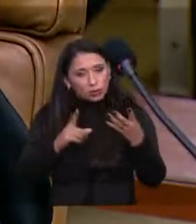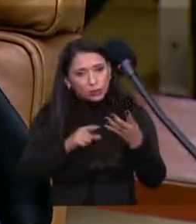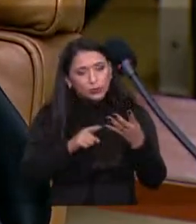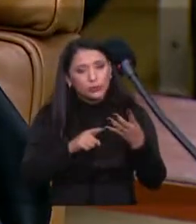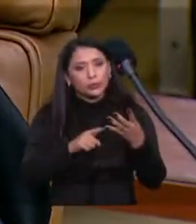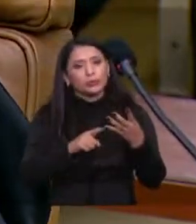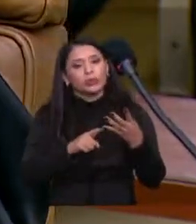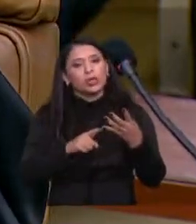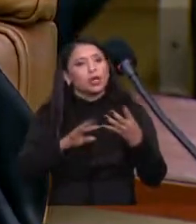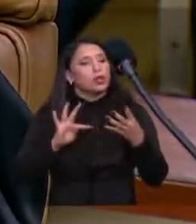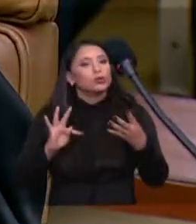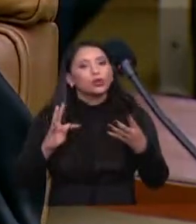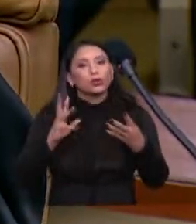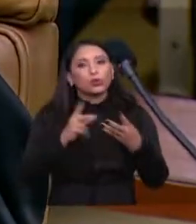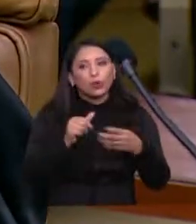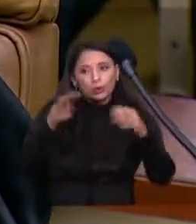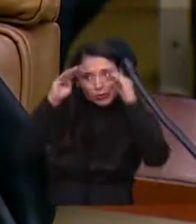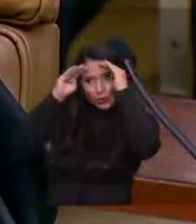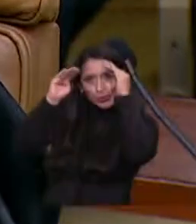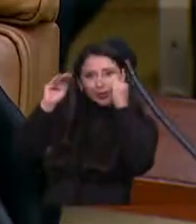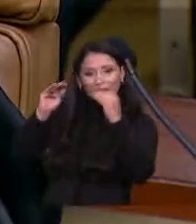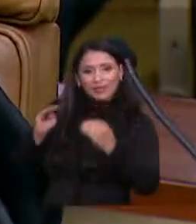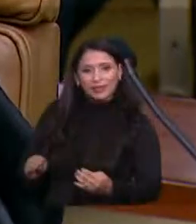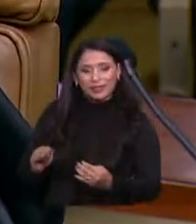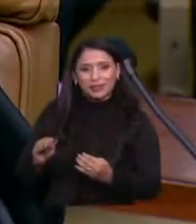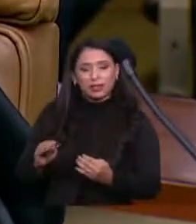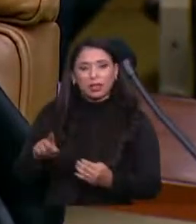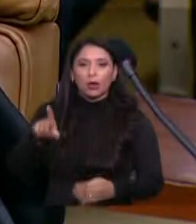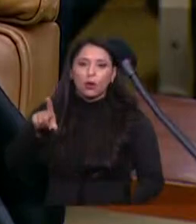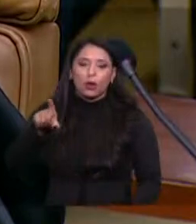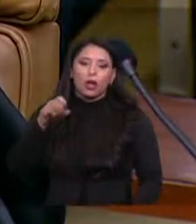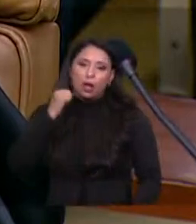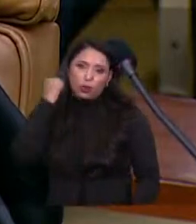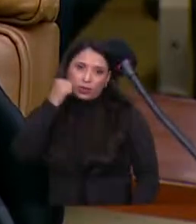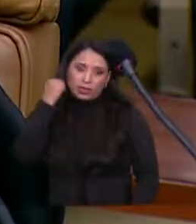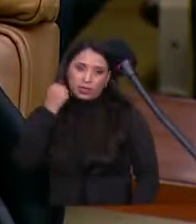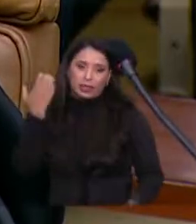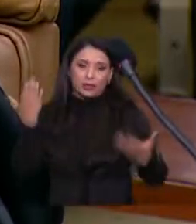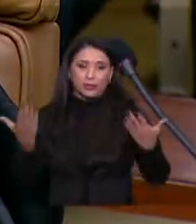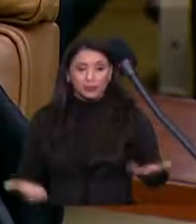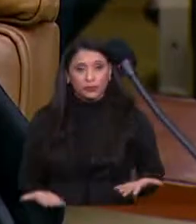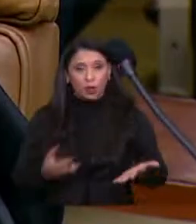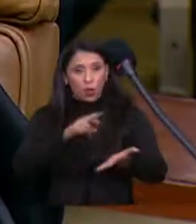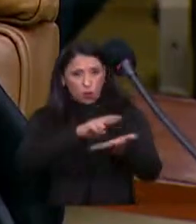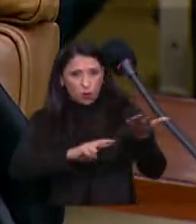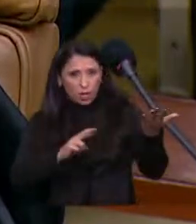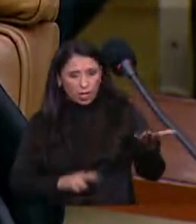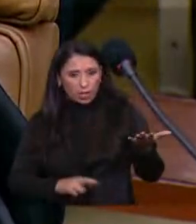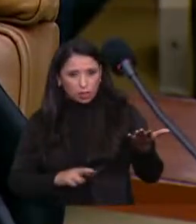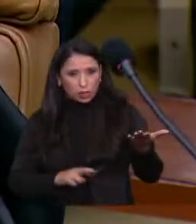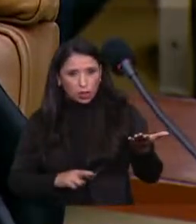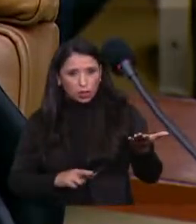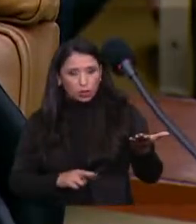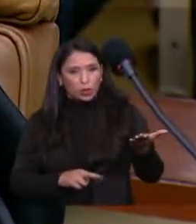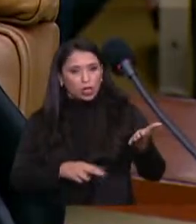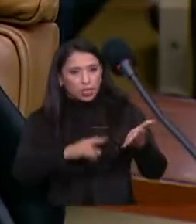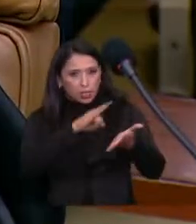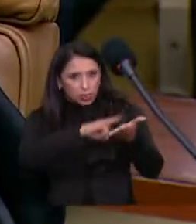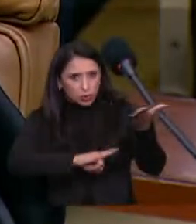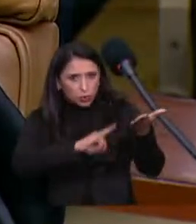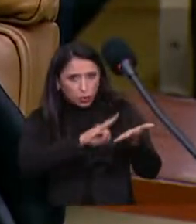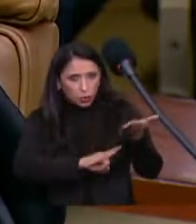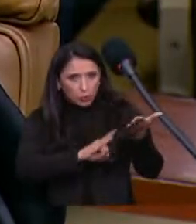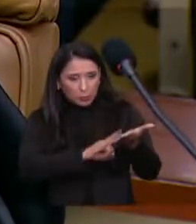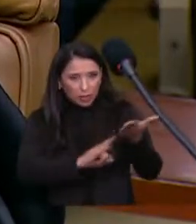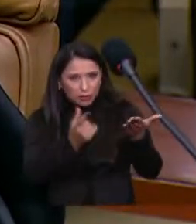Frazão todo subordinados ao então Senador o relatório de inteligência financeira número